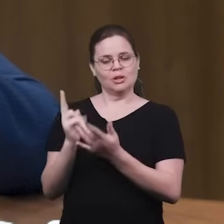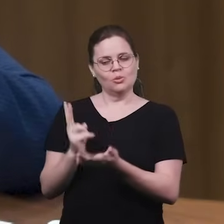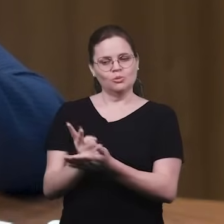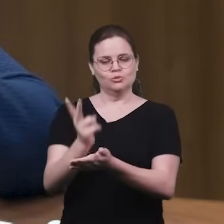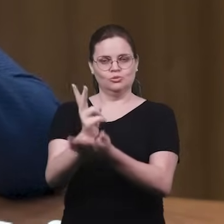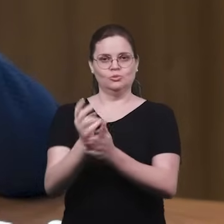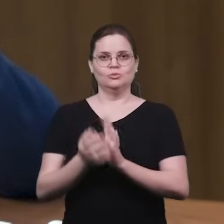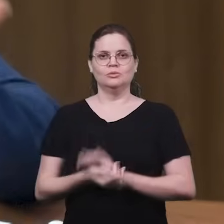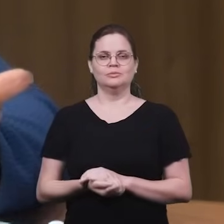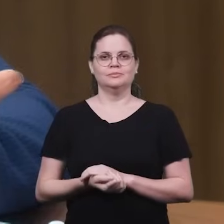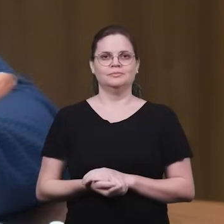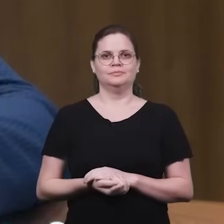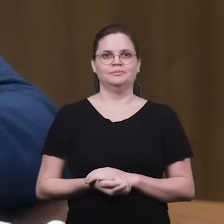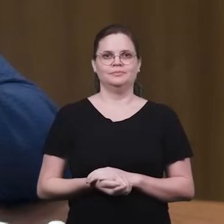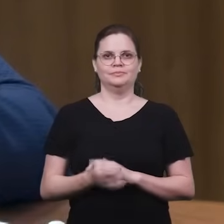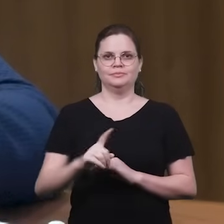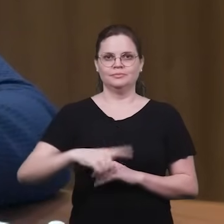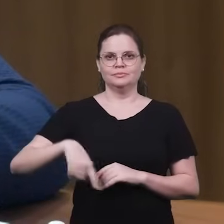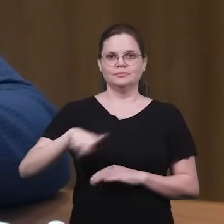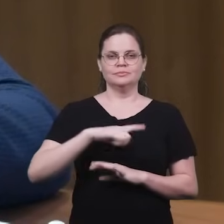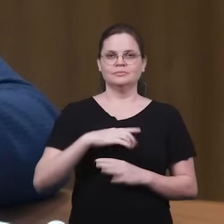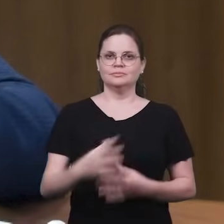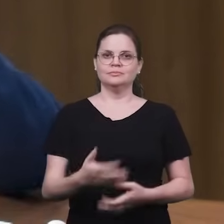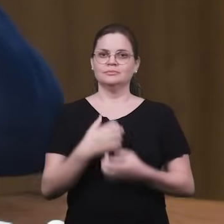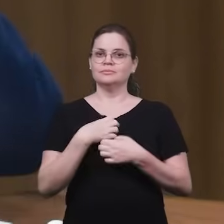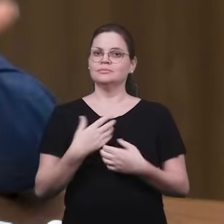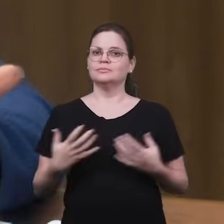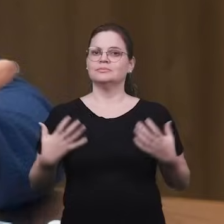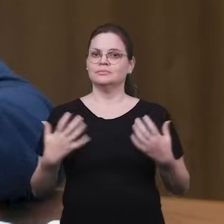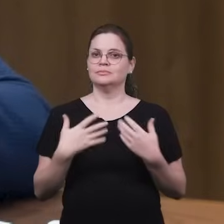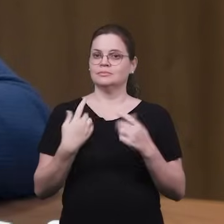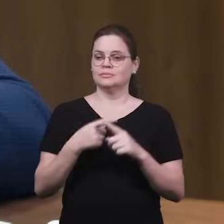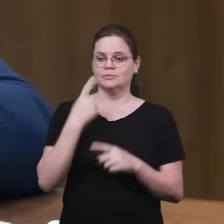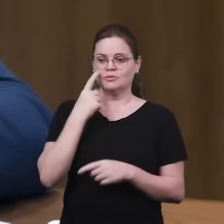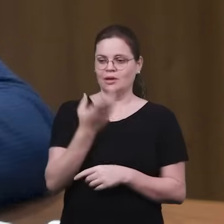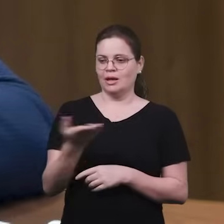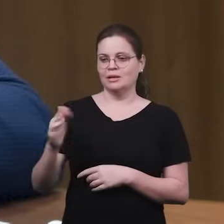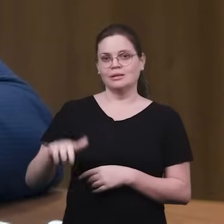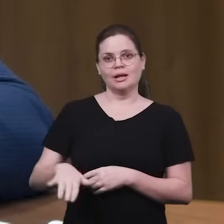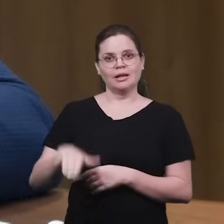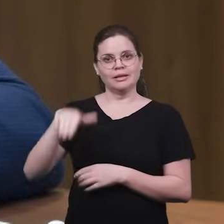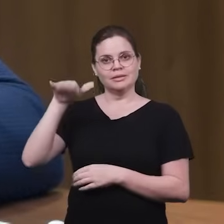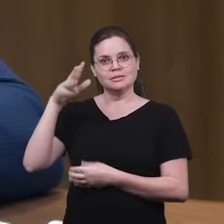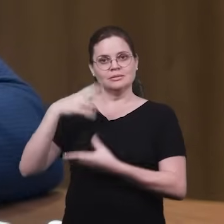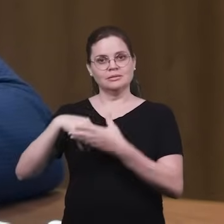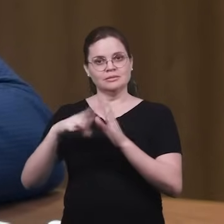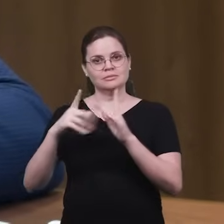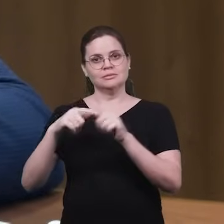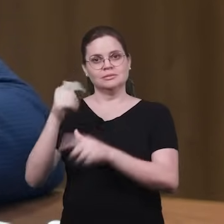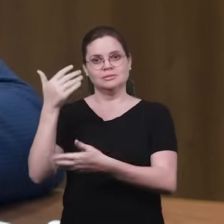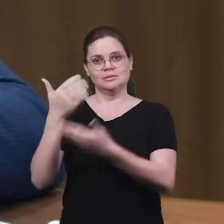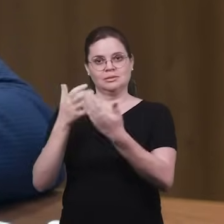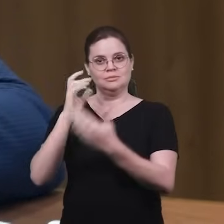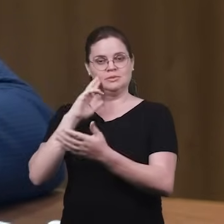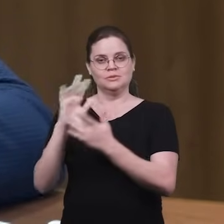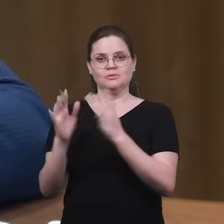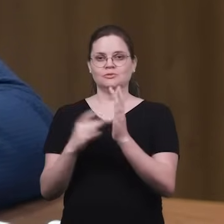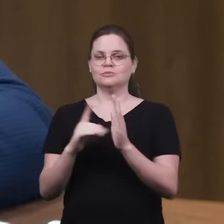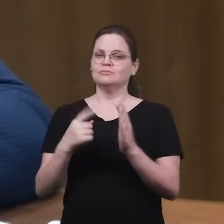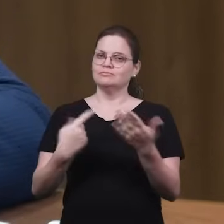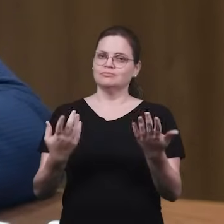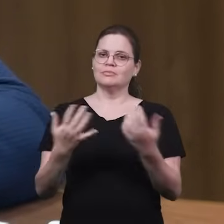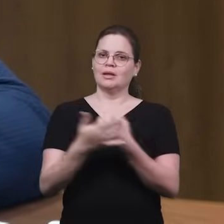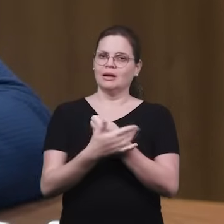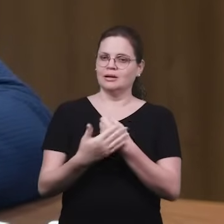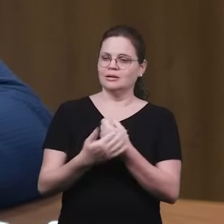E, assim, essa é a nossa alegria, né? Vê-los ali crescendo na presença do Senhor. Então, esse